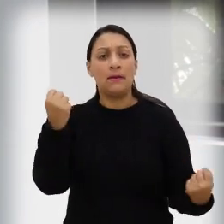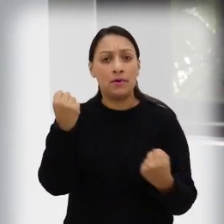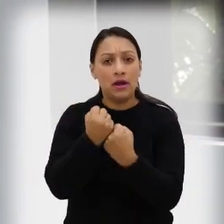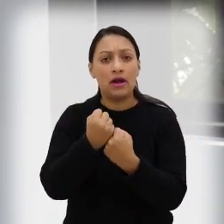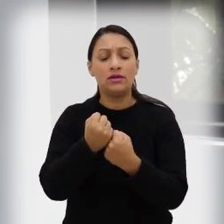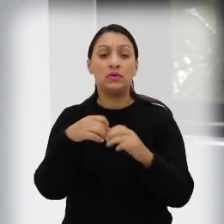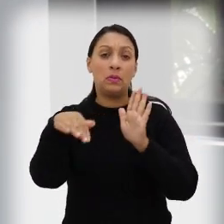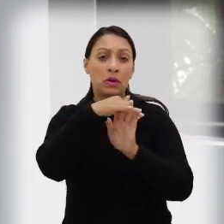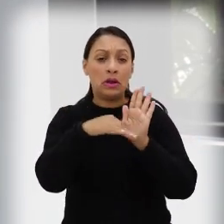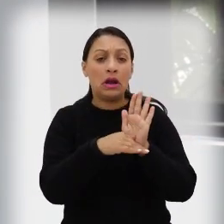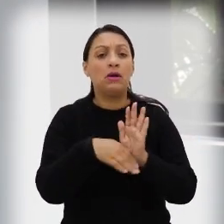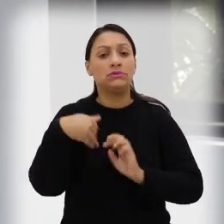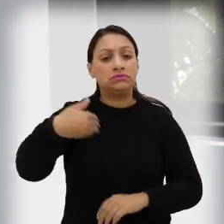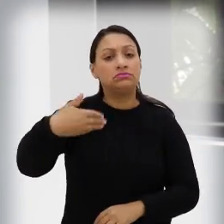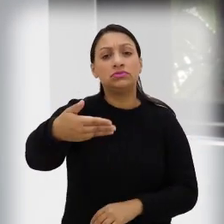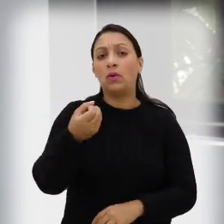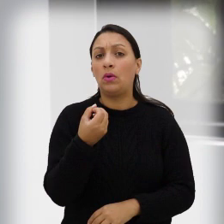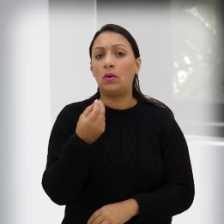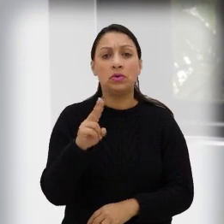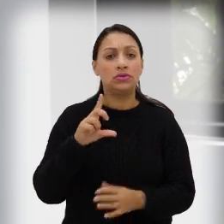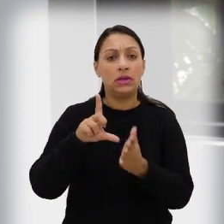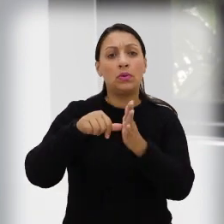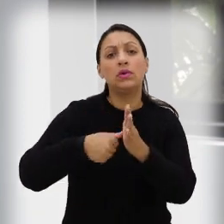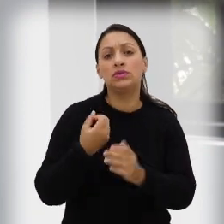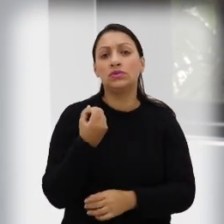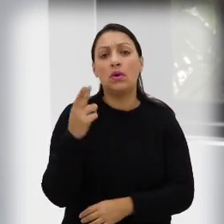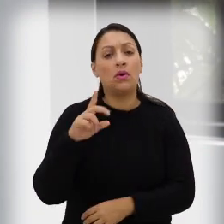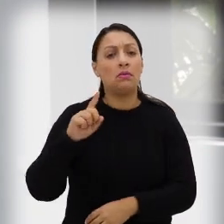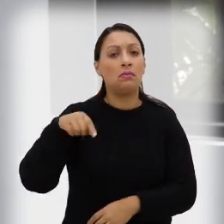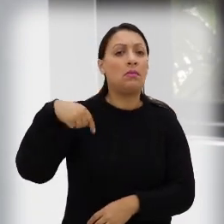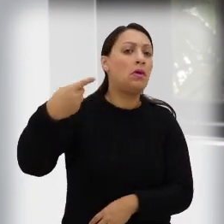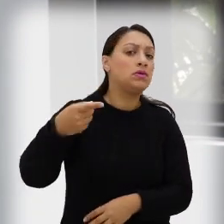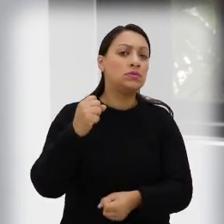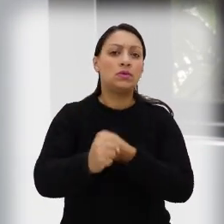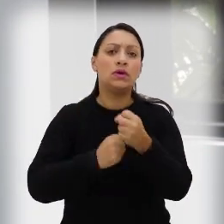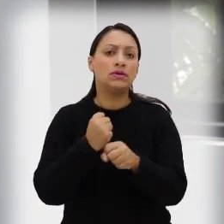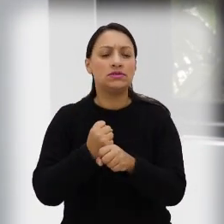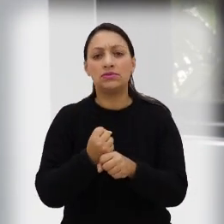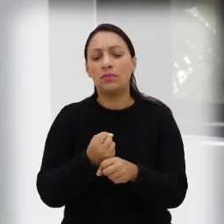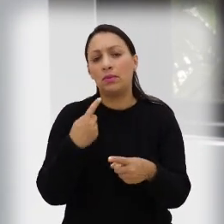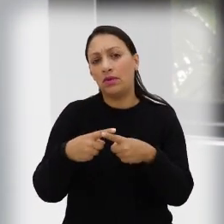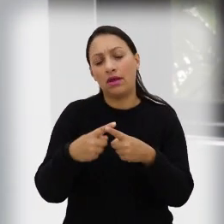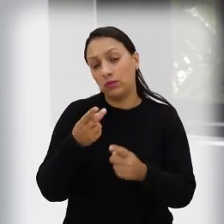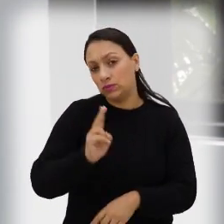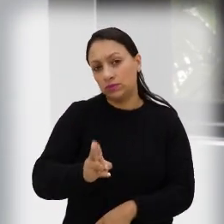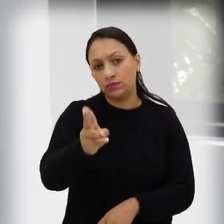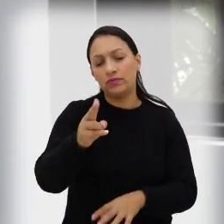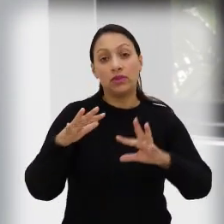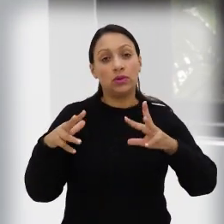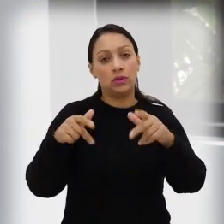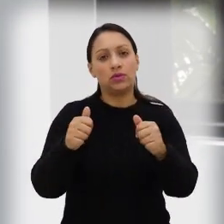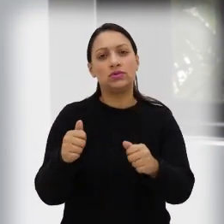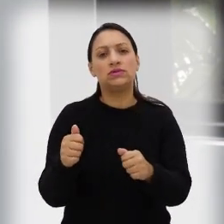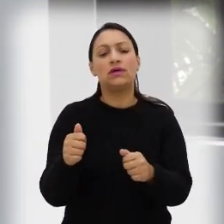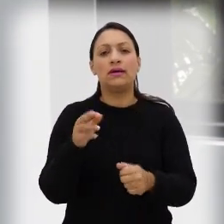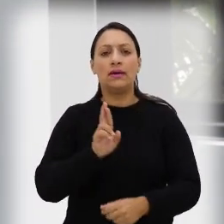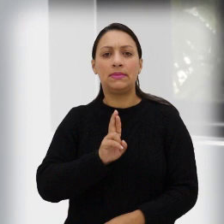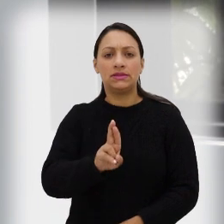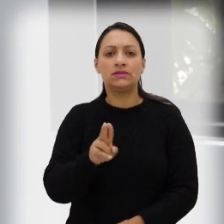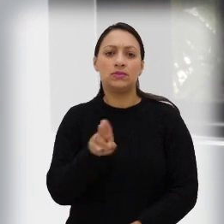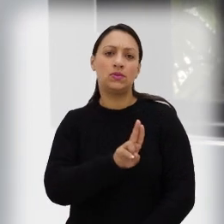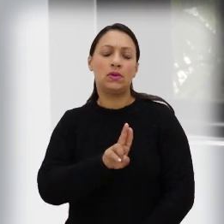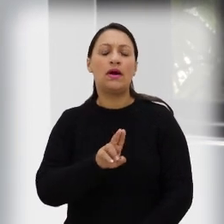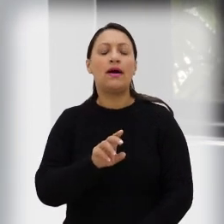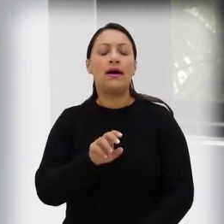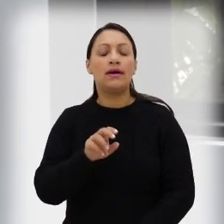programa ou depois do programa ou nos próximos anos, porque isso aí, como eu falei, é perene. Tá? Então, a todos, em nome da direção do